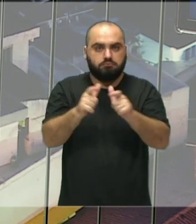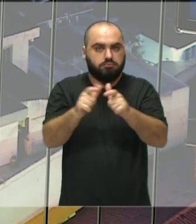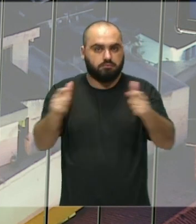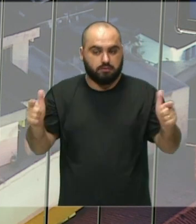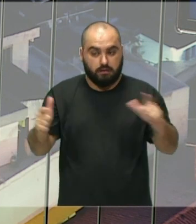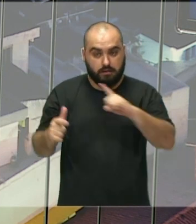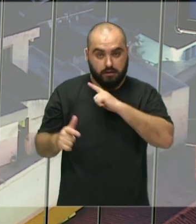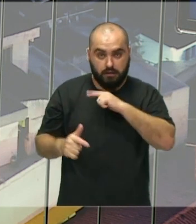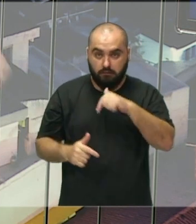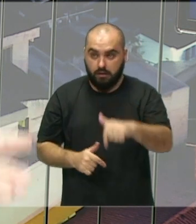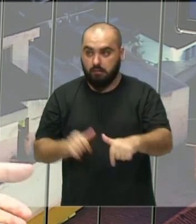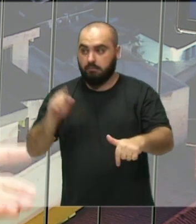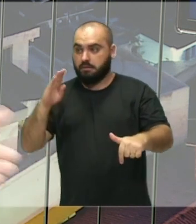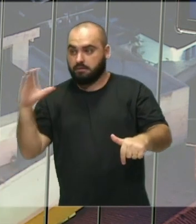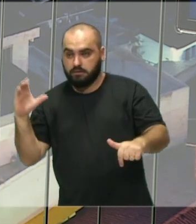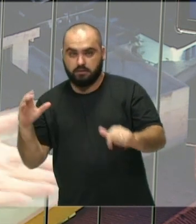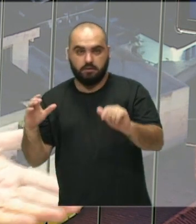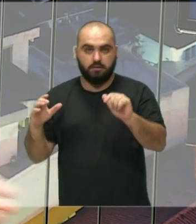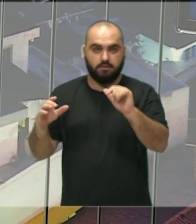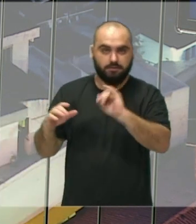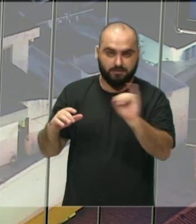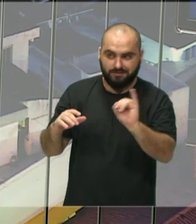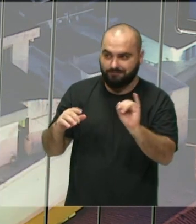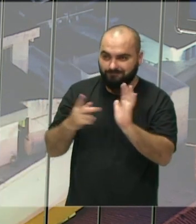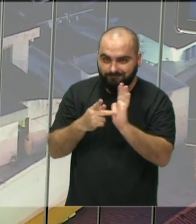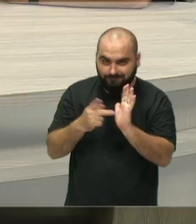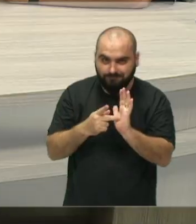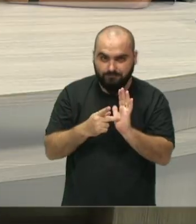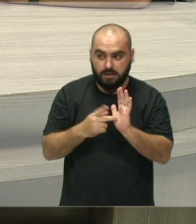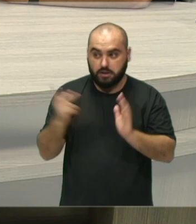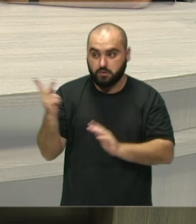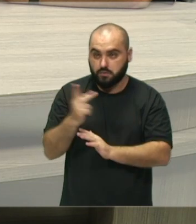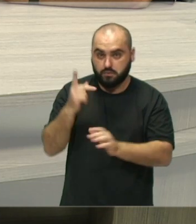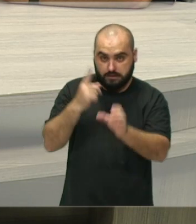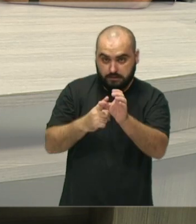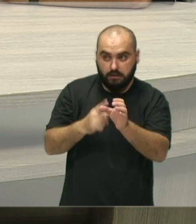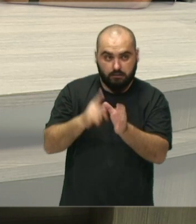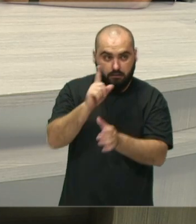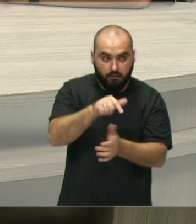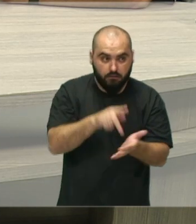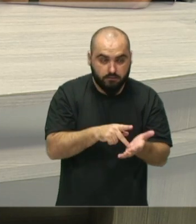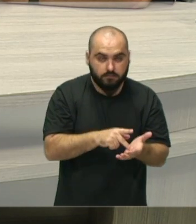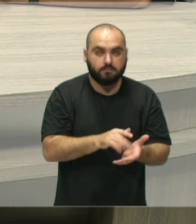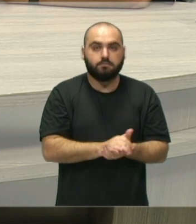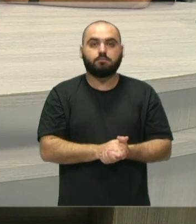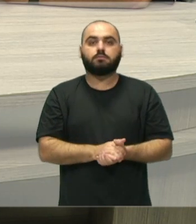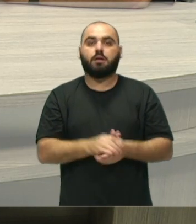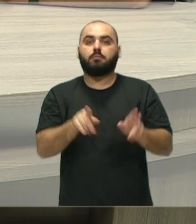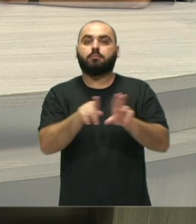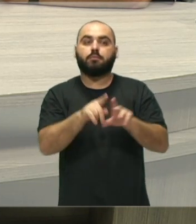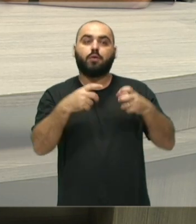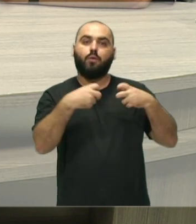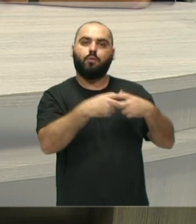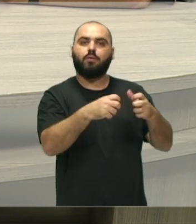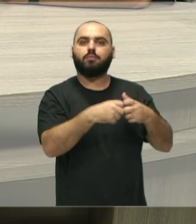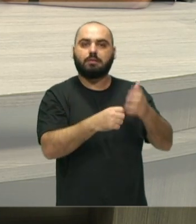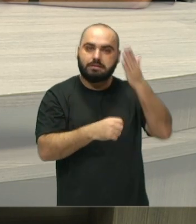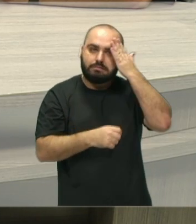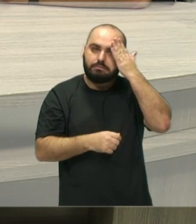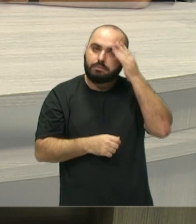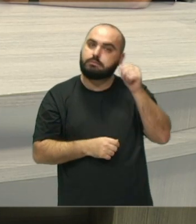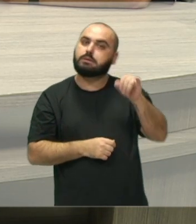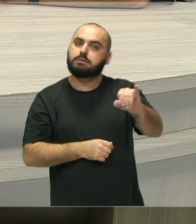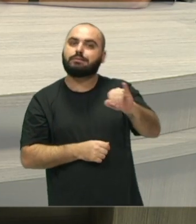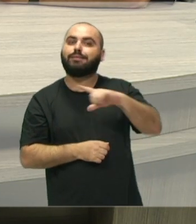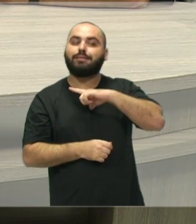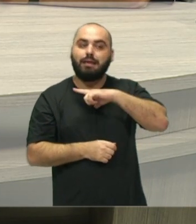aqui entre Balneário Camboriú e Itajaí, principalmente, né? Essas duas cidades, nessa questão do transporte coletivo, exatamente para ver se havia